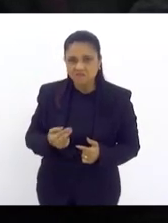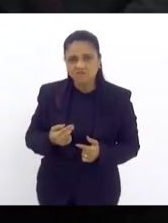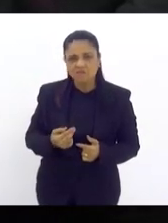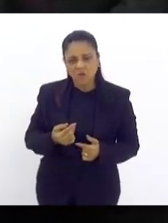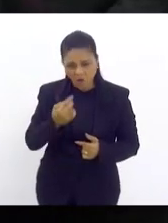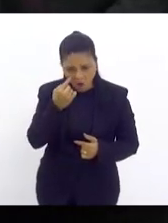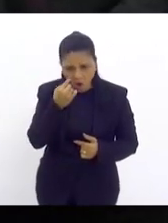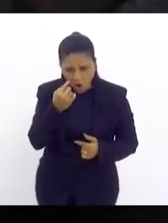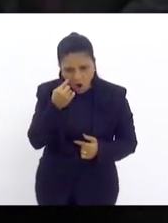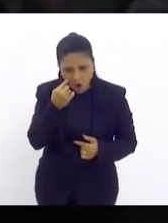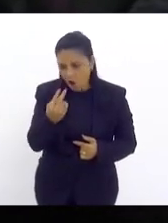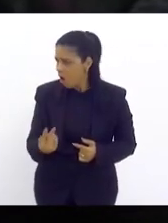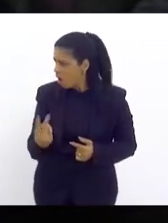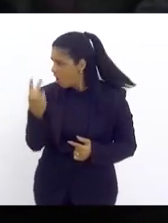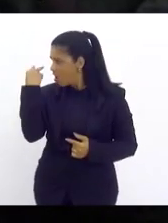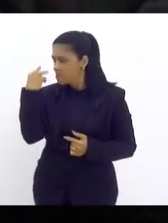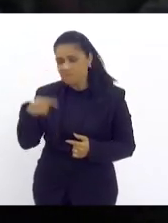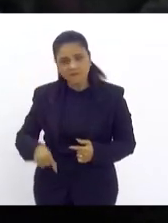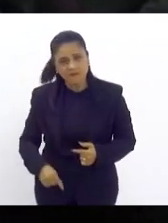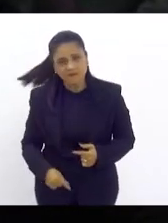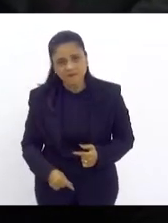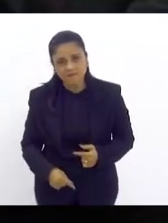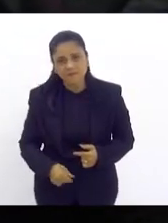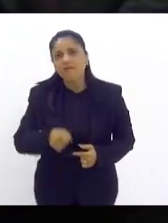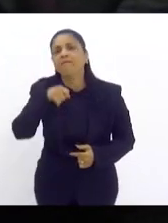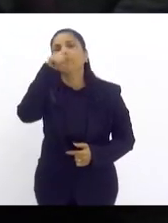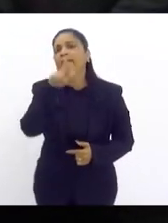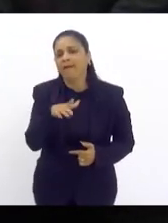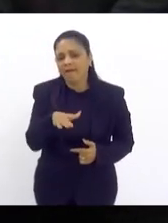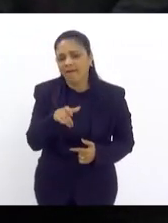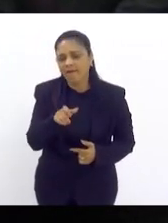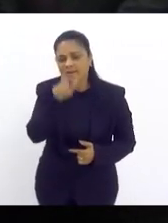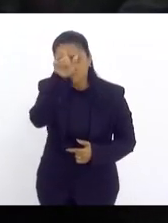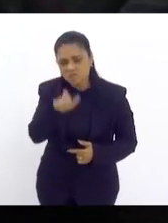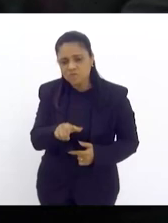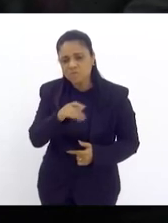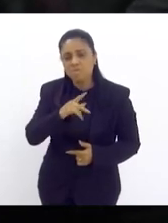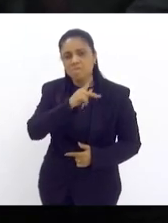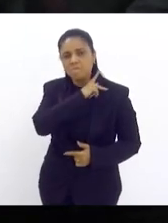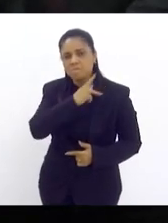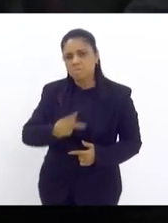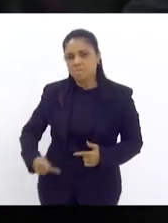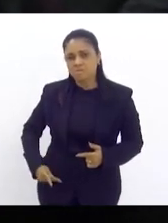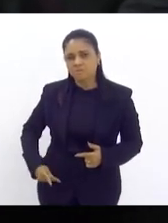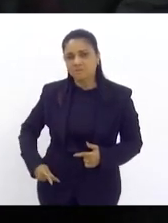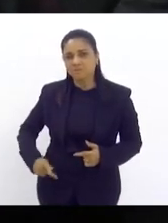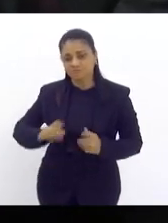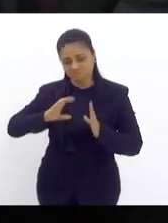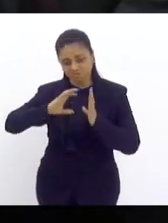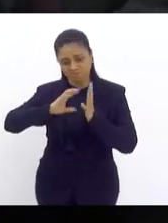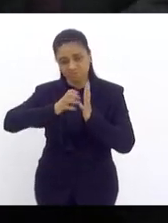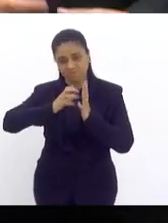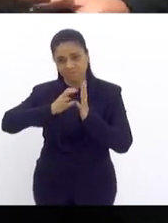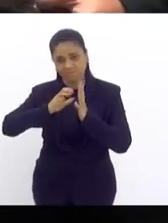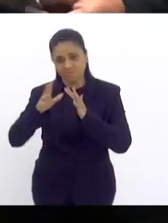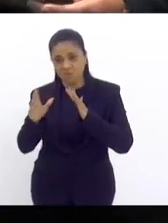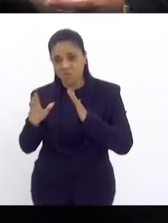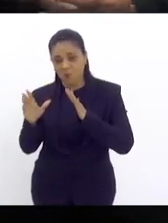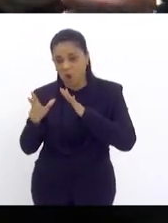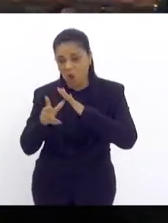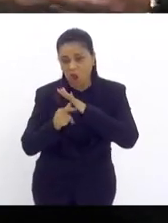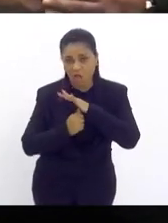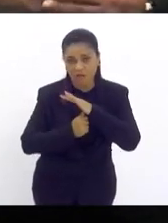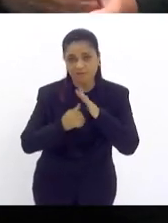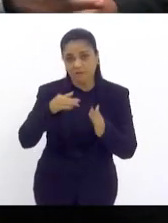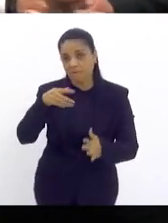para trás vamos lembrar quem foi o presidente do partido mais corrupto da história